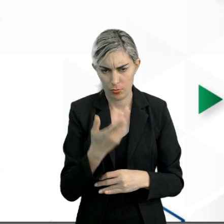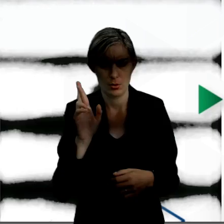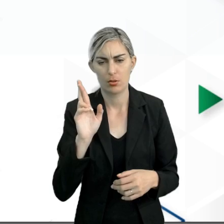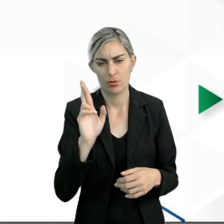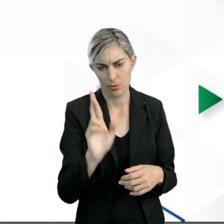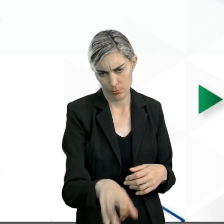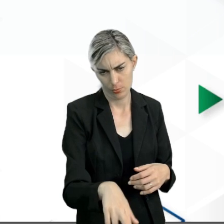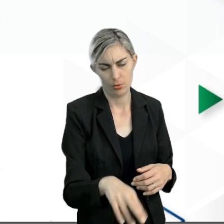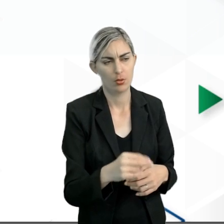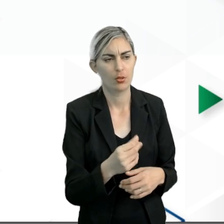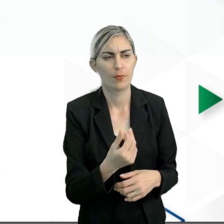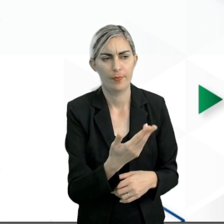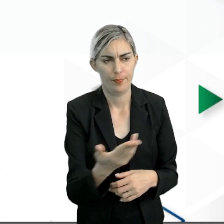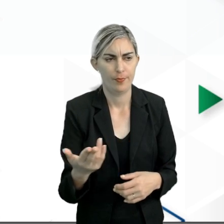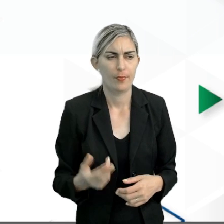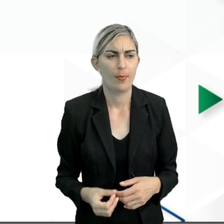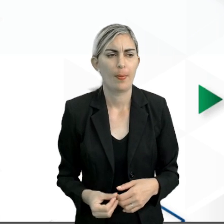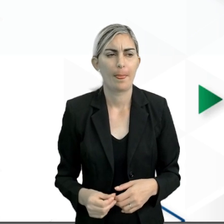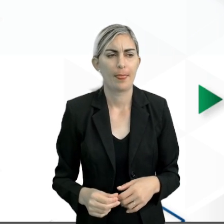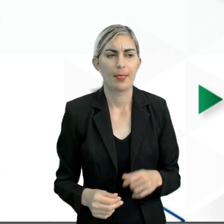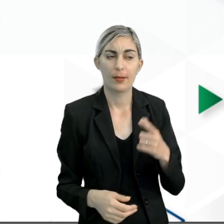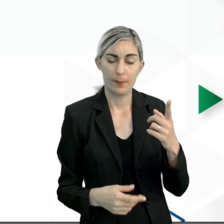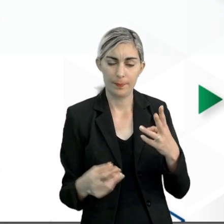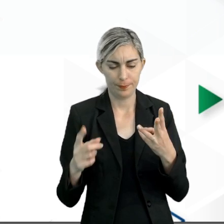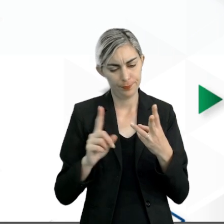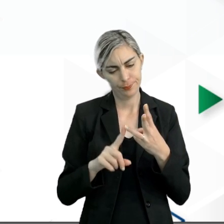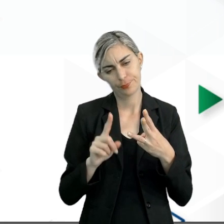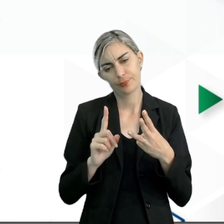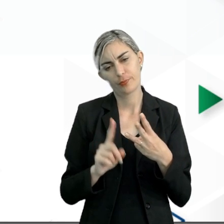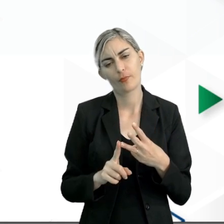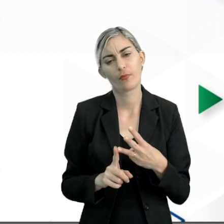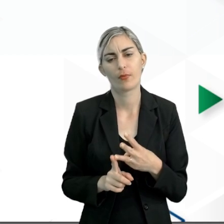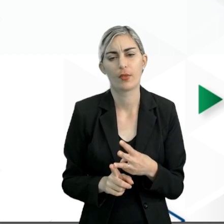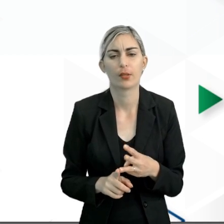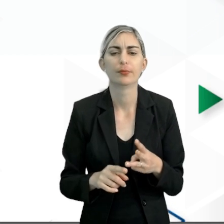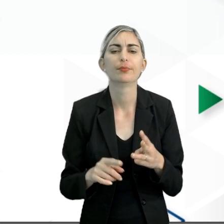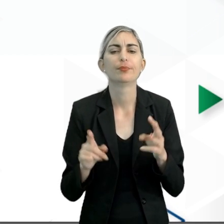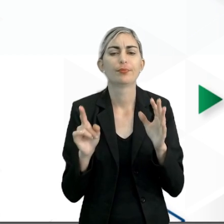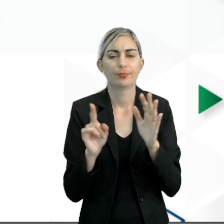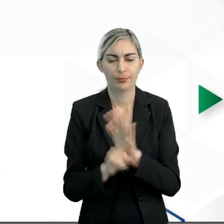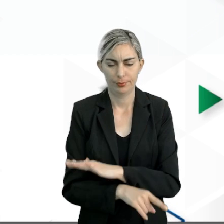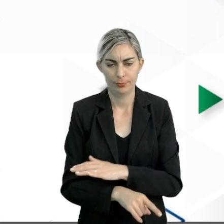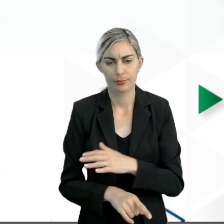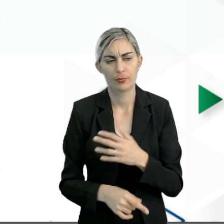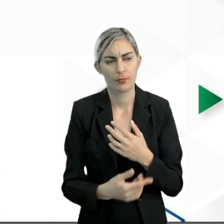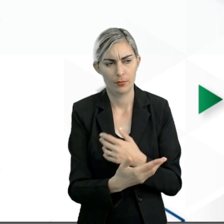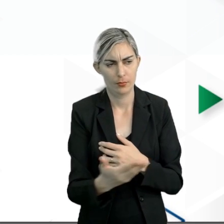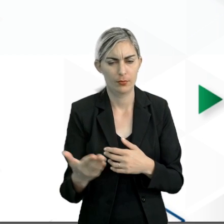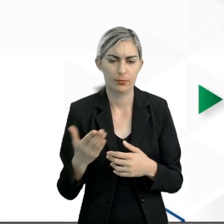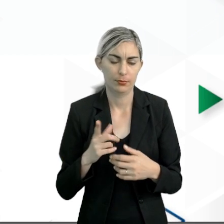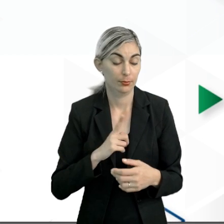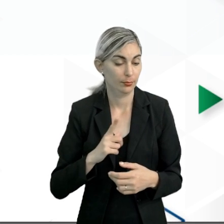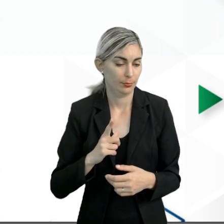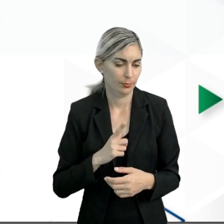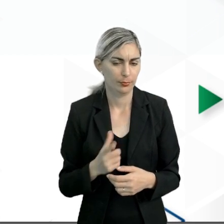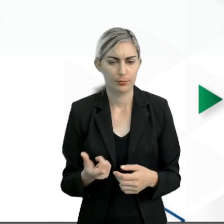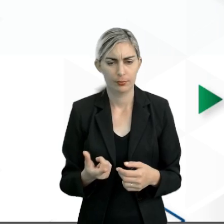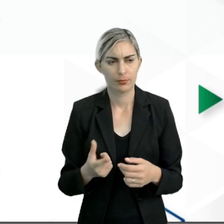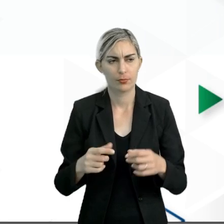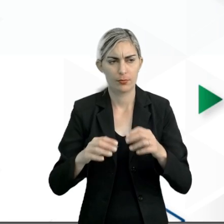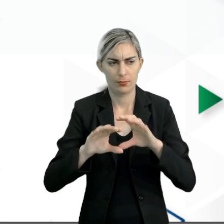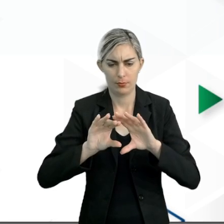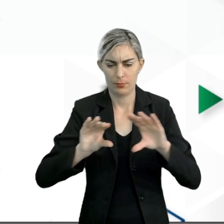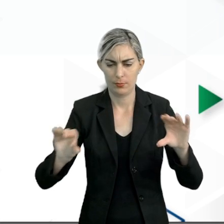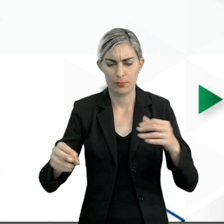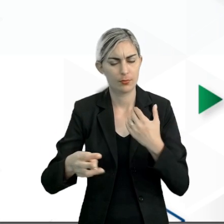responder essa questão na terceira alternativa a gente tem numa barra